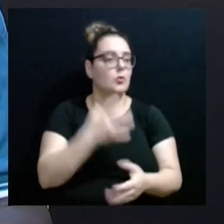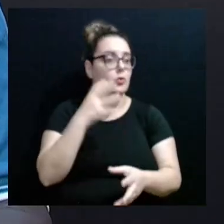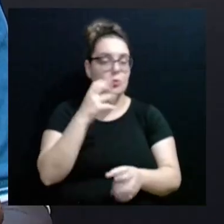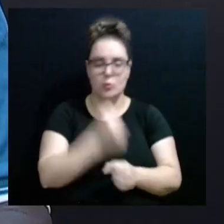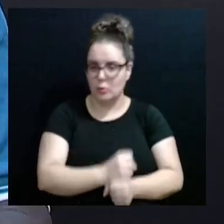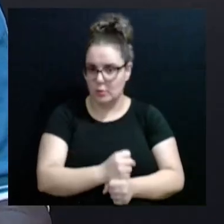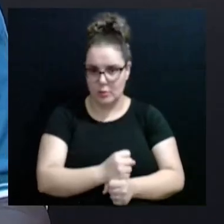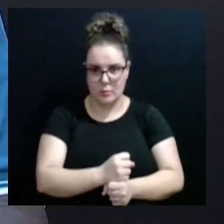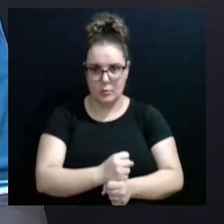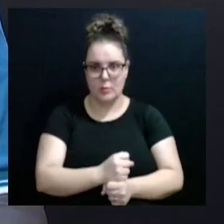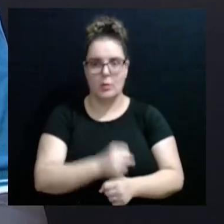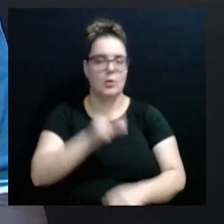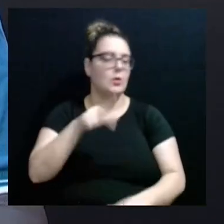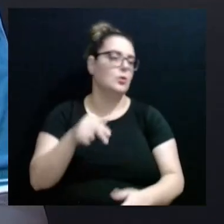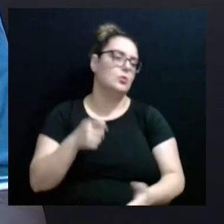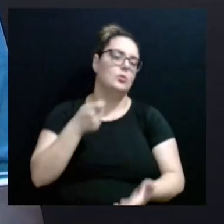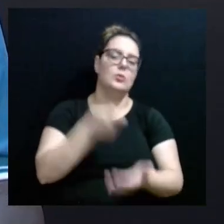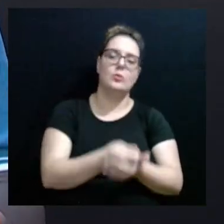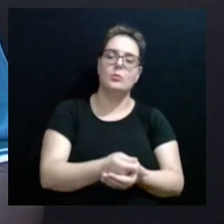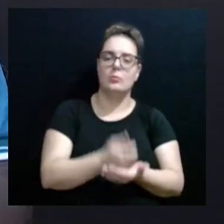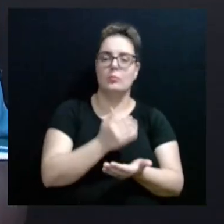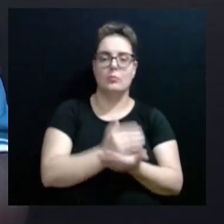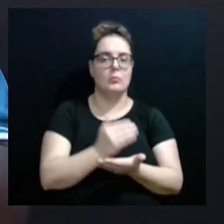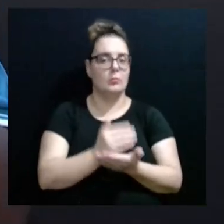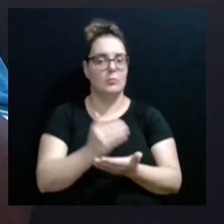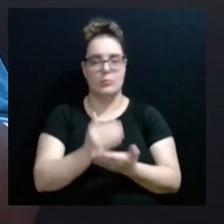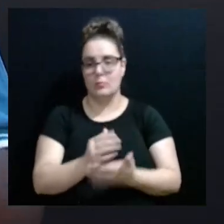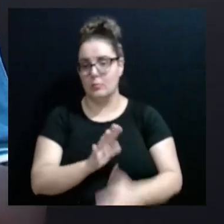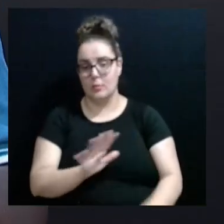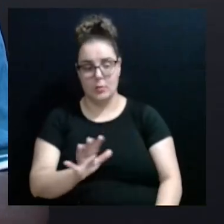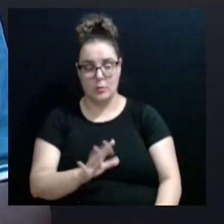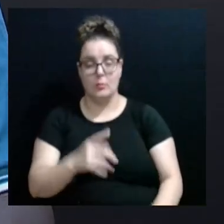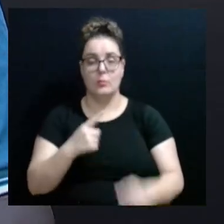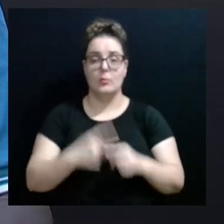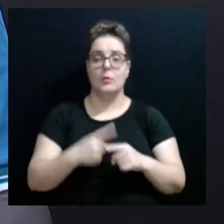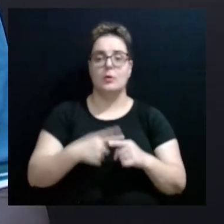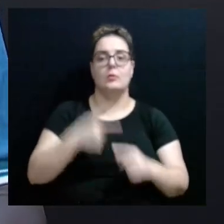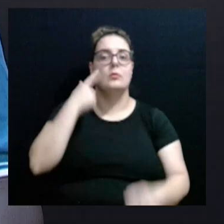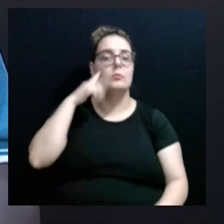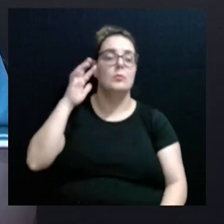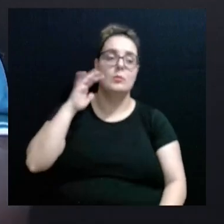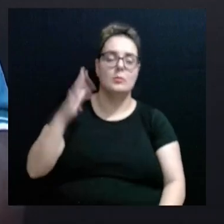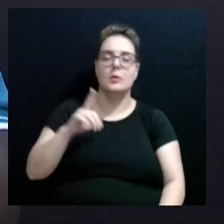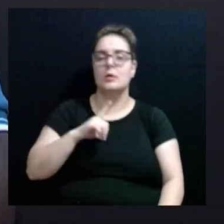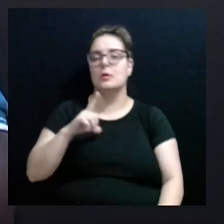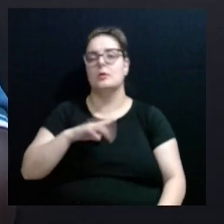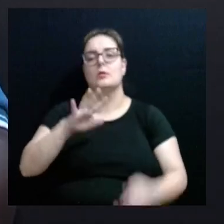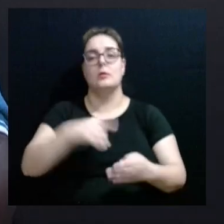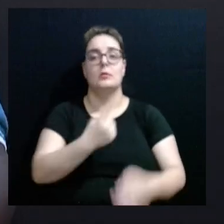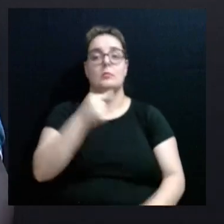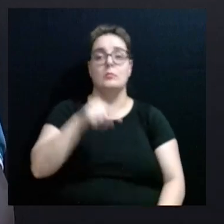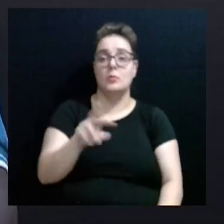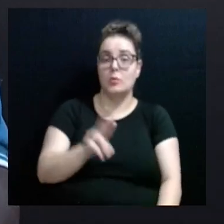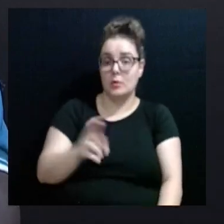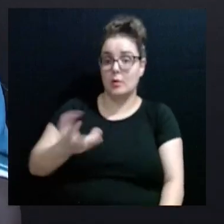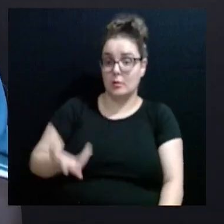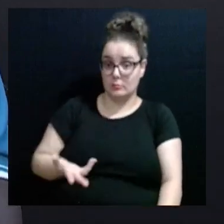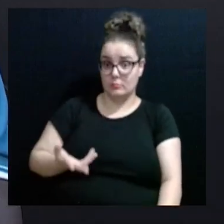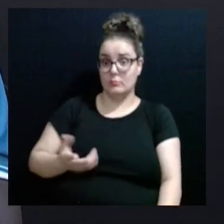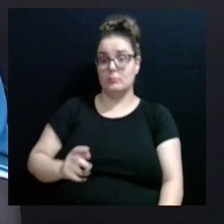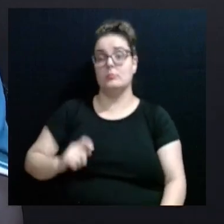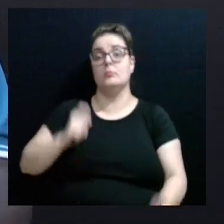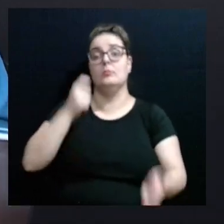Nunca paguem fatura parcial. Porque vamos imaginar que você tem uma fatura aí de R$1.000. Você paga um parcial